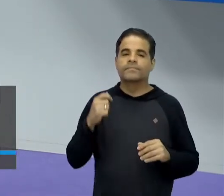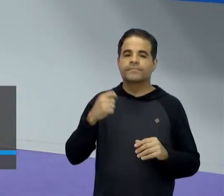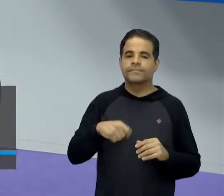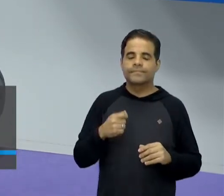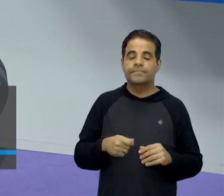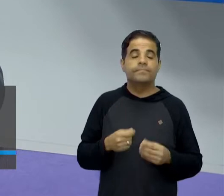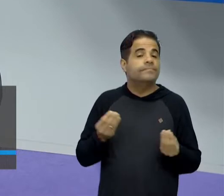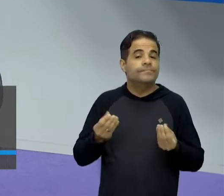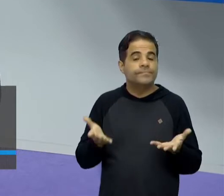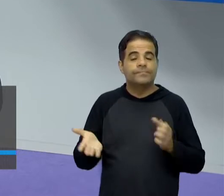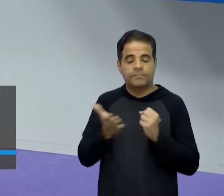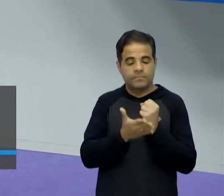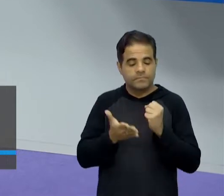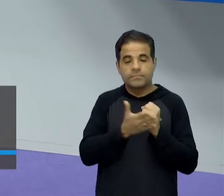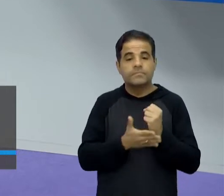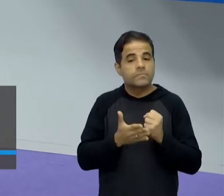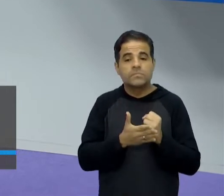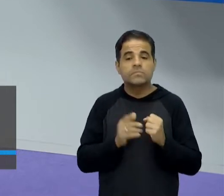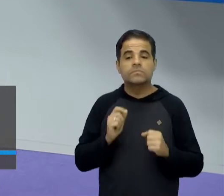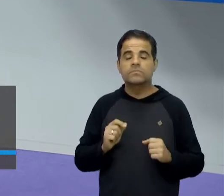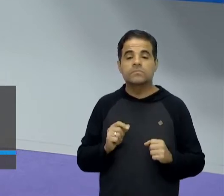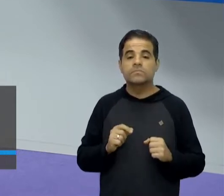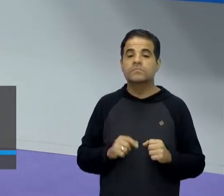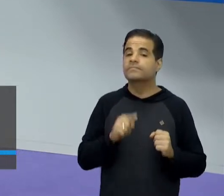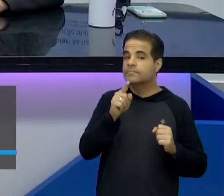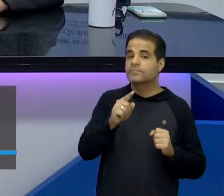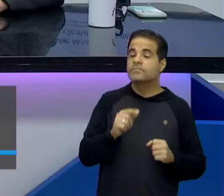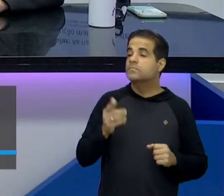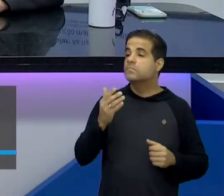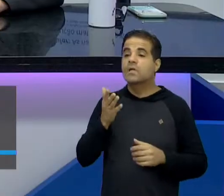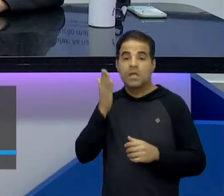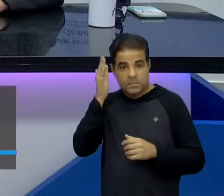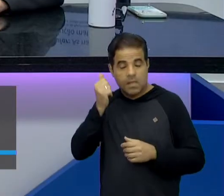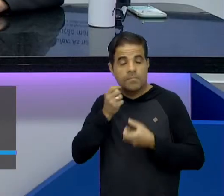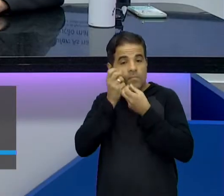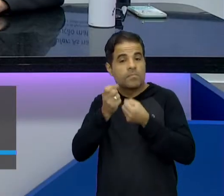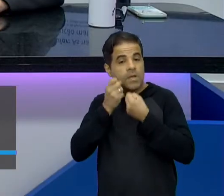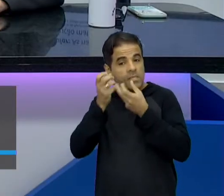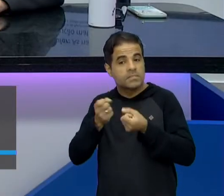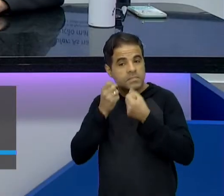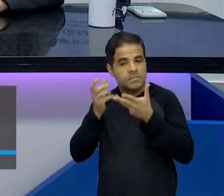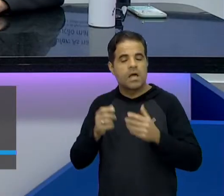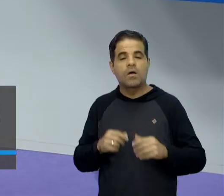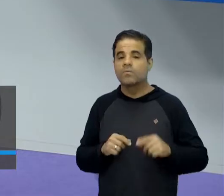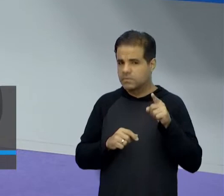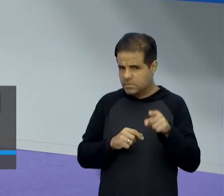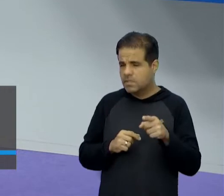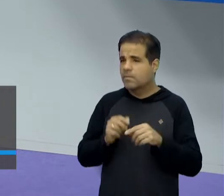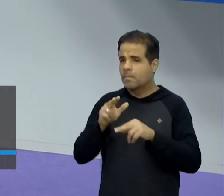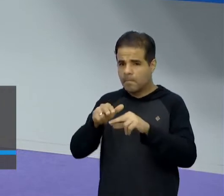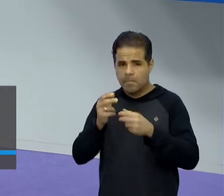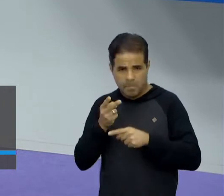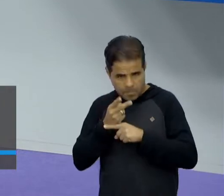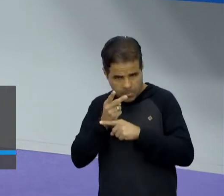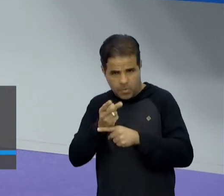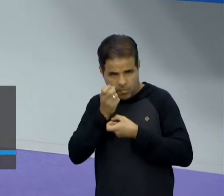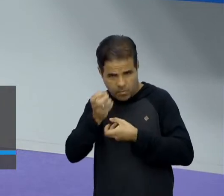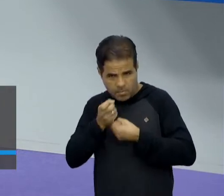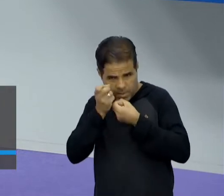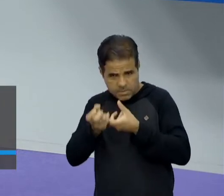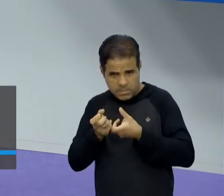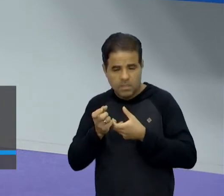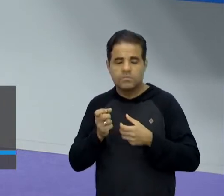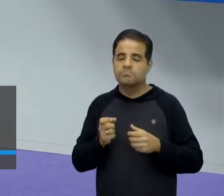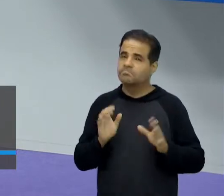são tomadas com base naquilo que você se informou. Então, se você se informa apenas dentro de uma